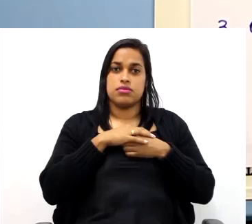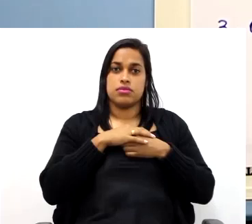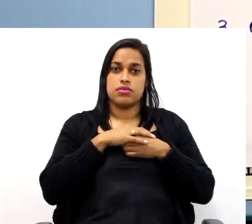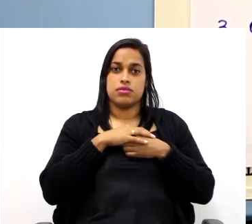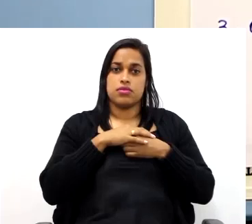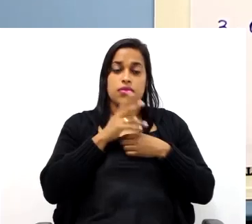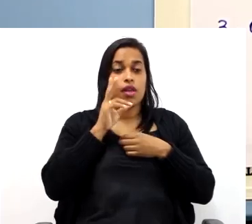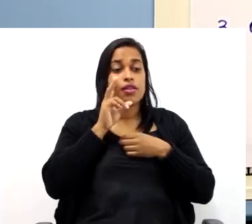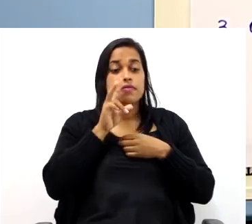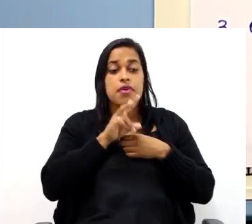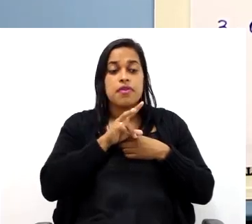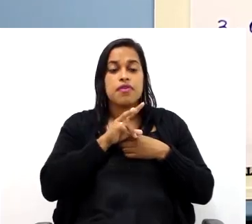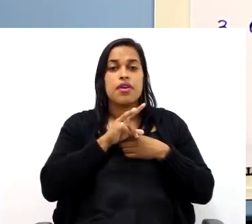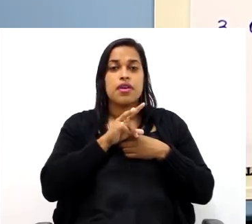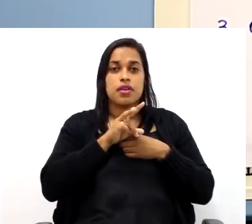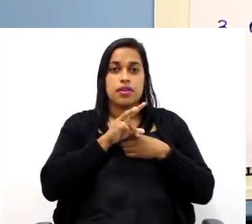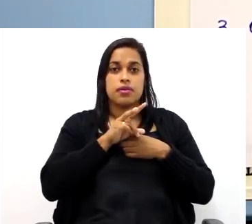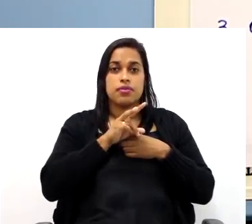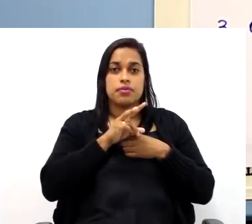basicamente